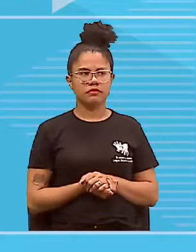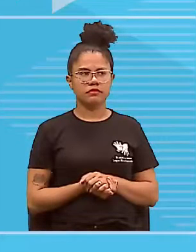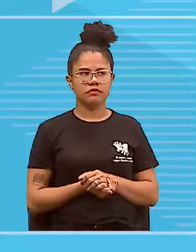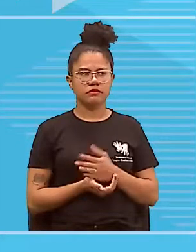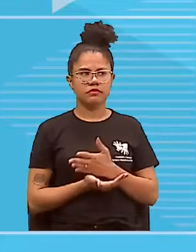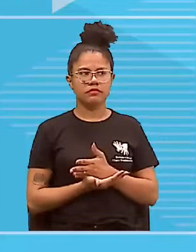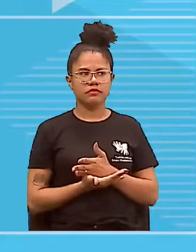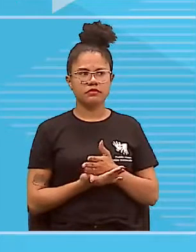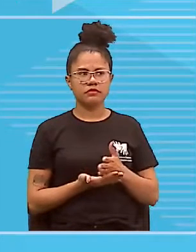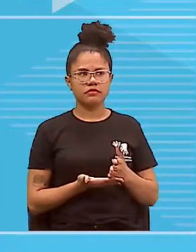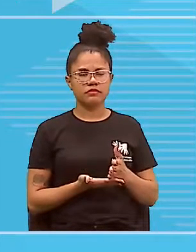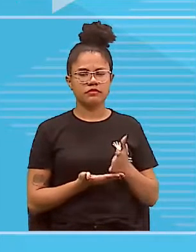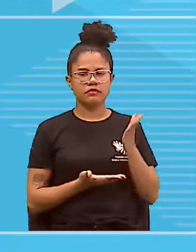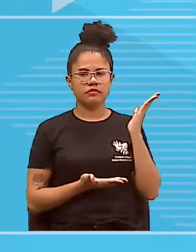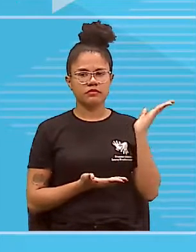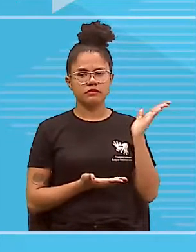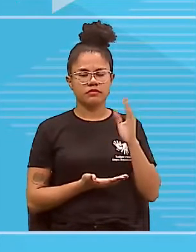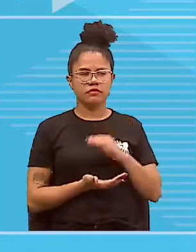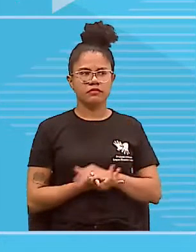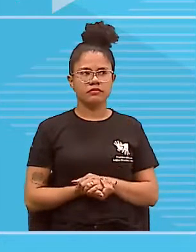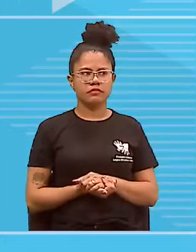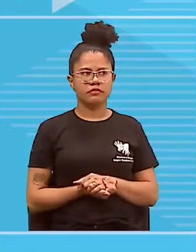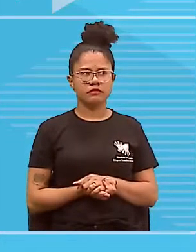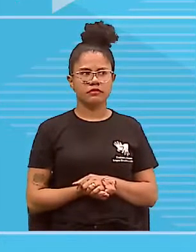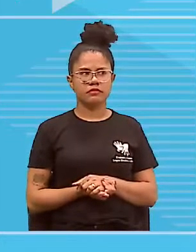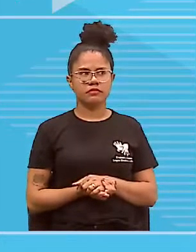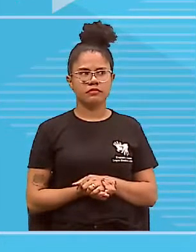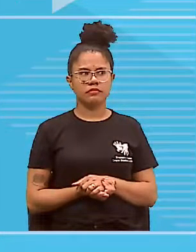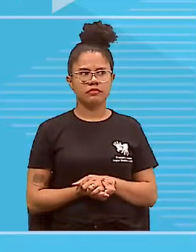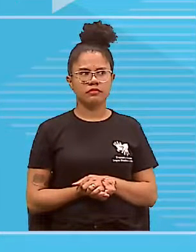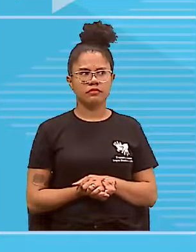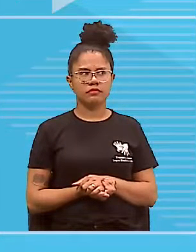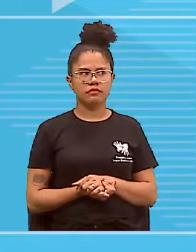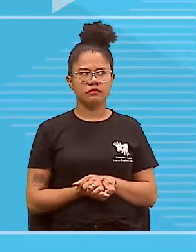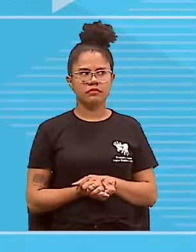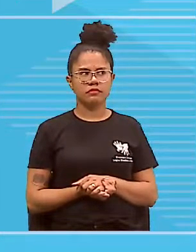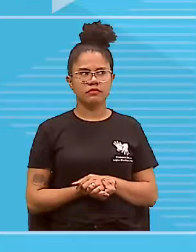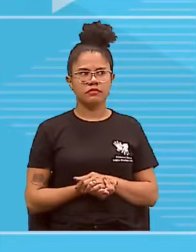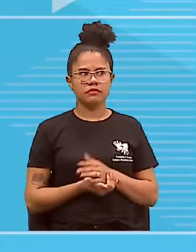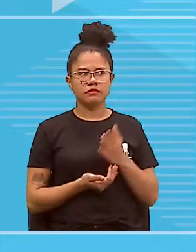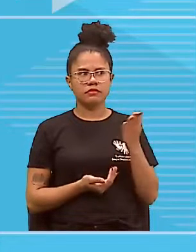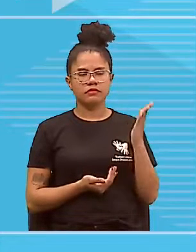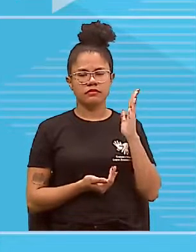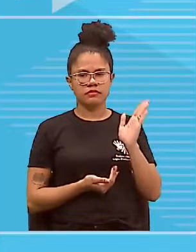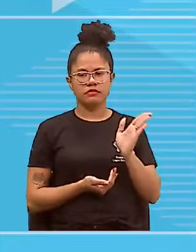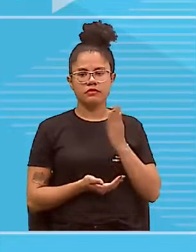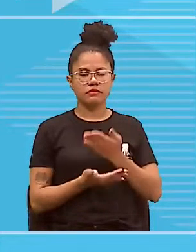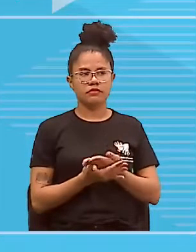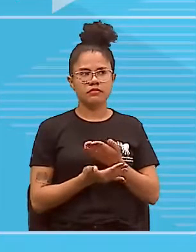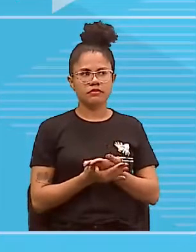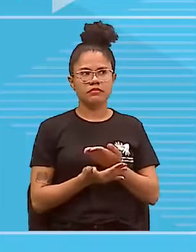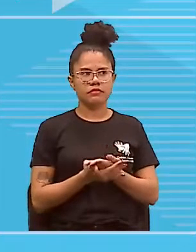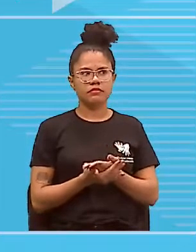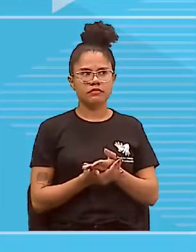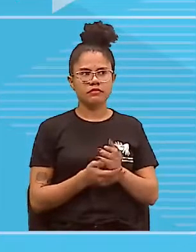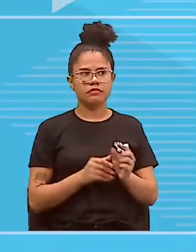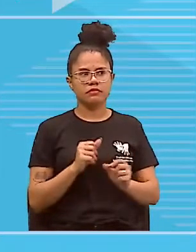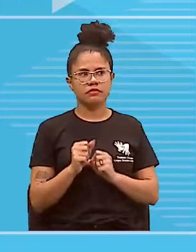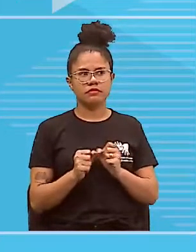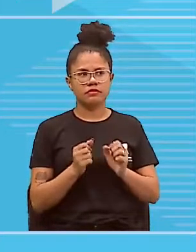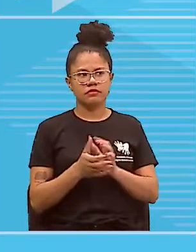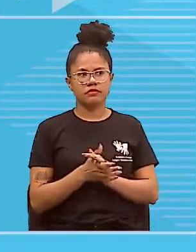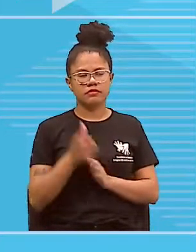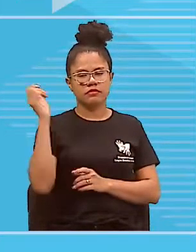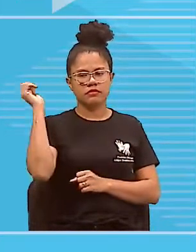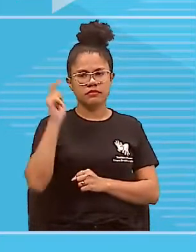o comportamento da luz que já havia sido provado por Milton que era